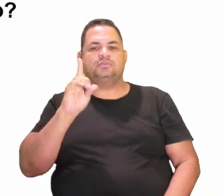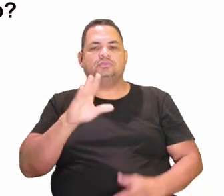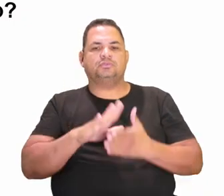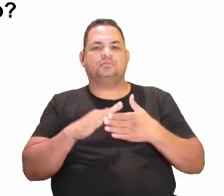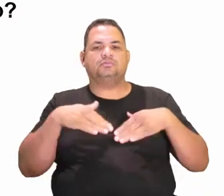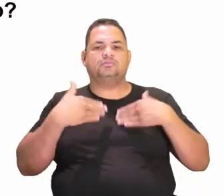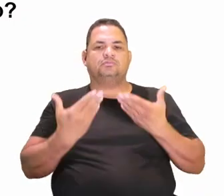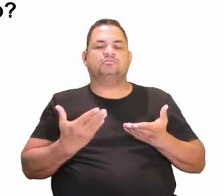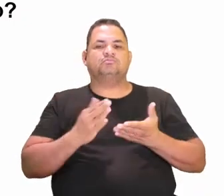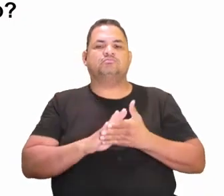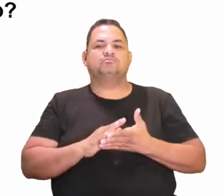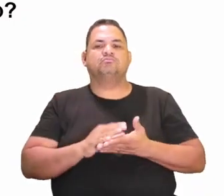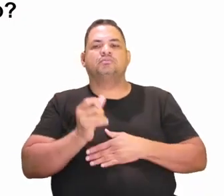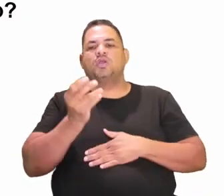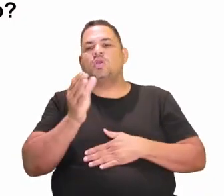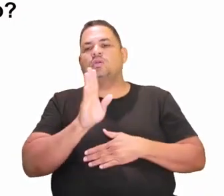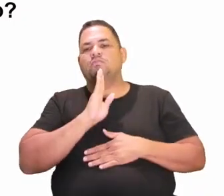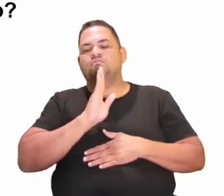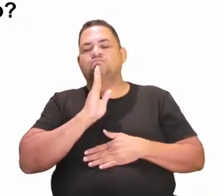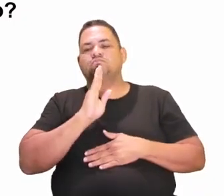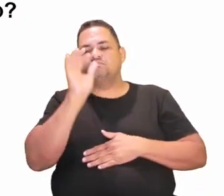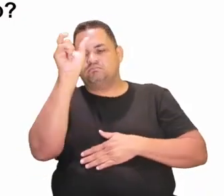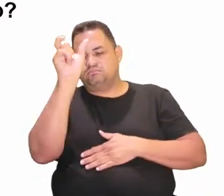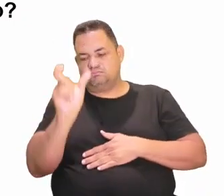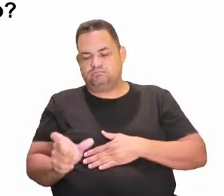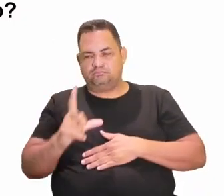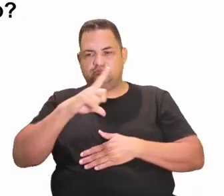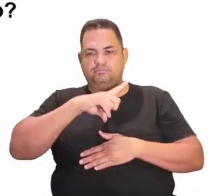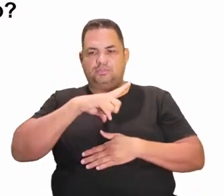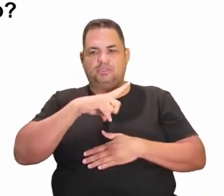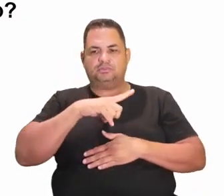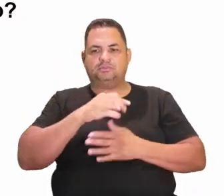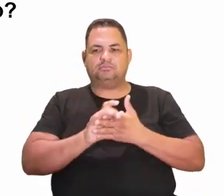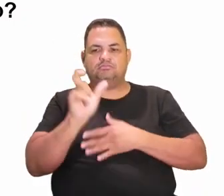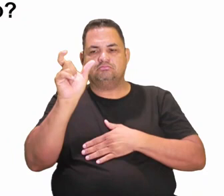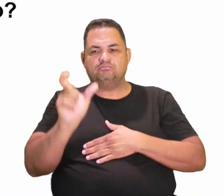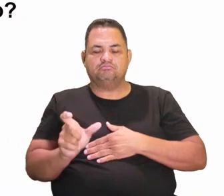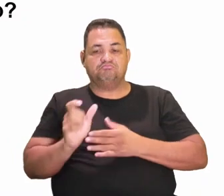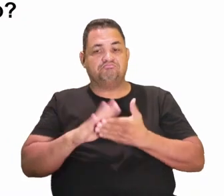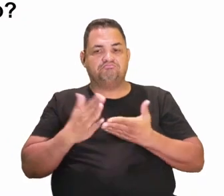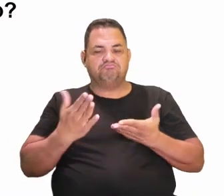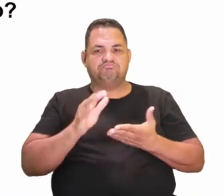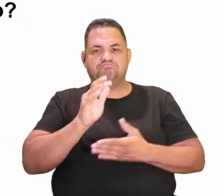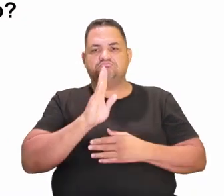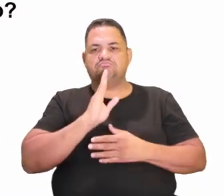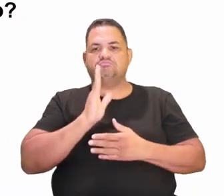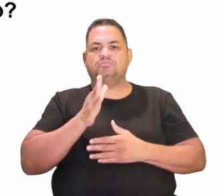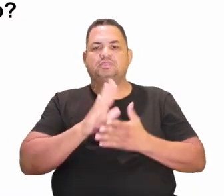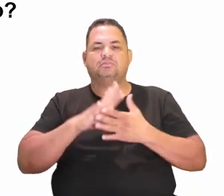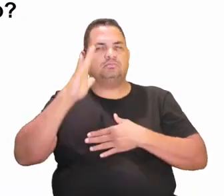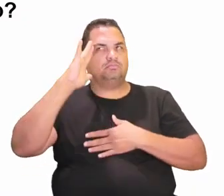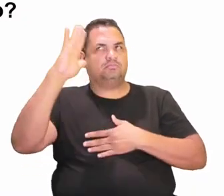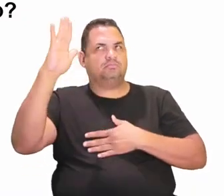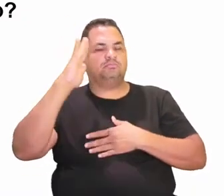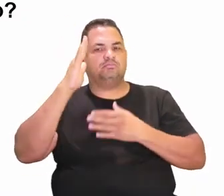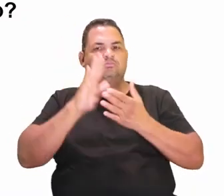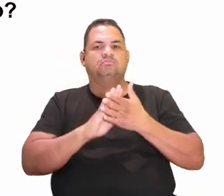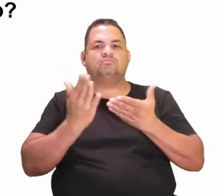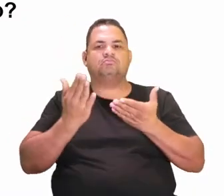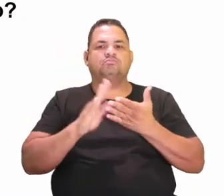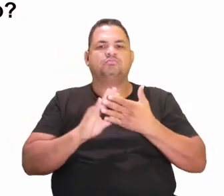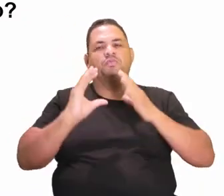personagem em questão, que você já tem esse conhecimento prévio sobre a personagem, porque você já imagina